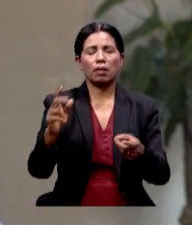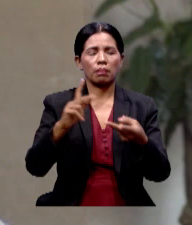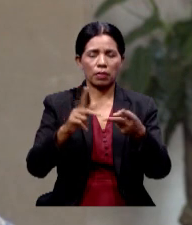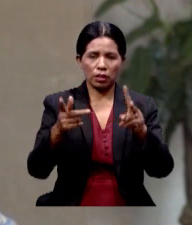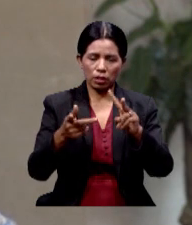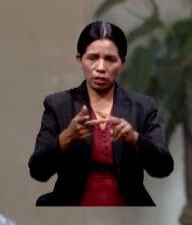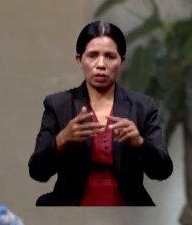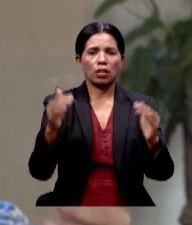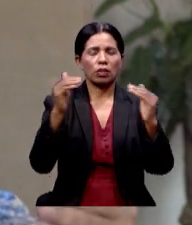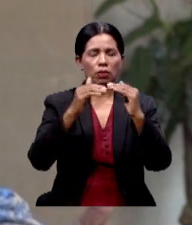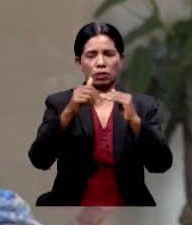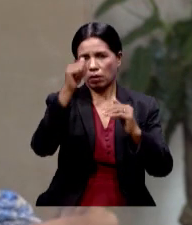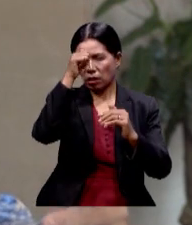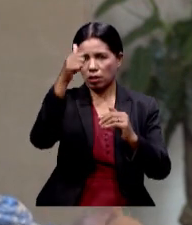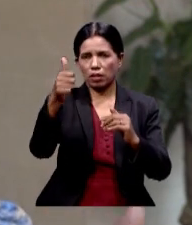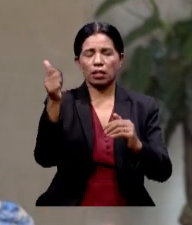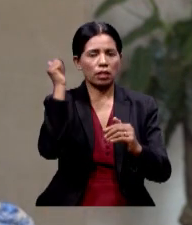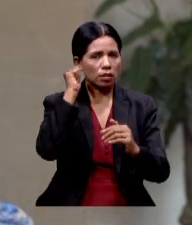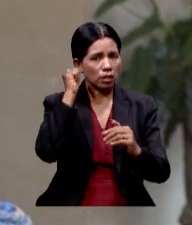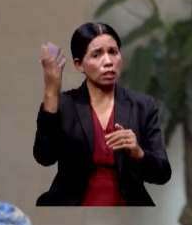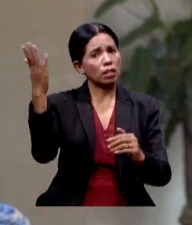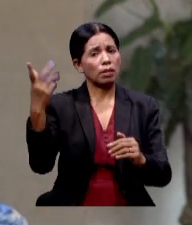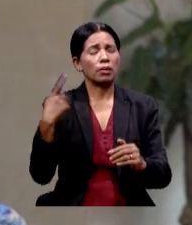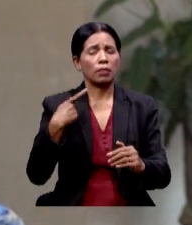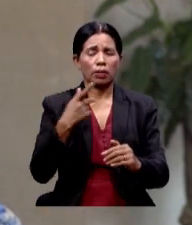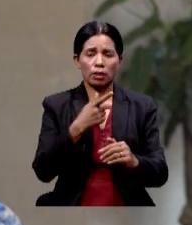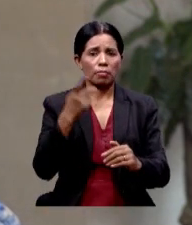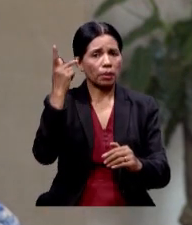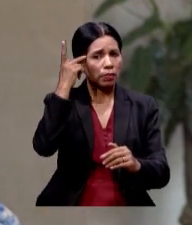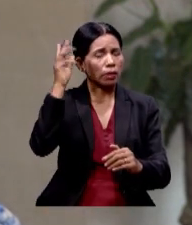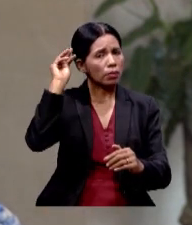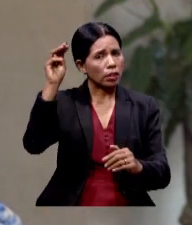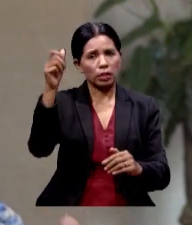Mian. E na Baqueras, primeiro-ministro Índia,